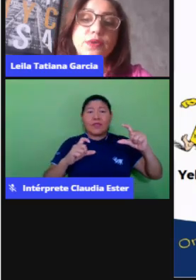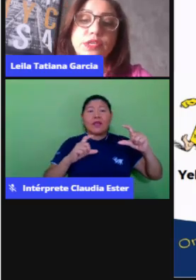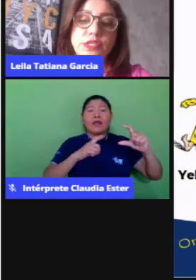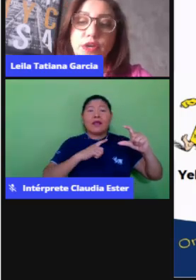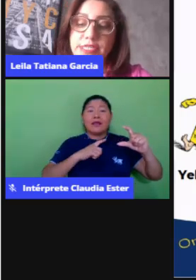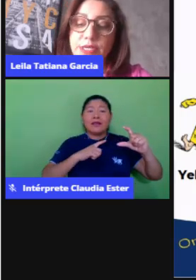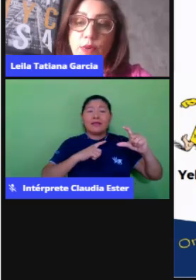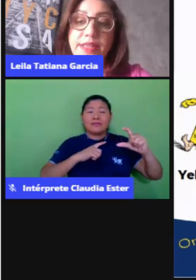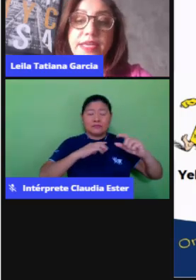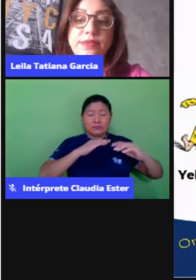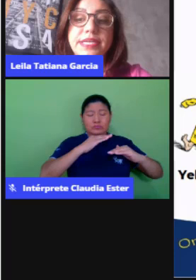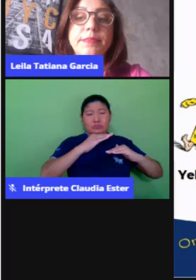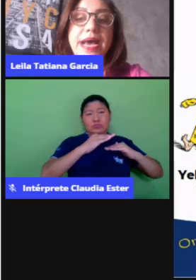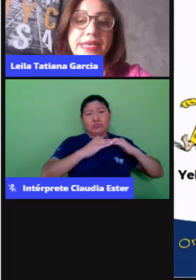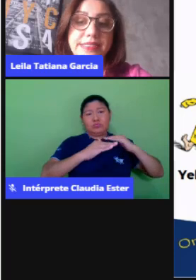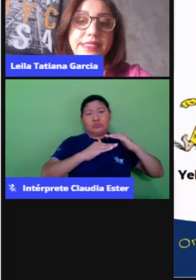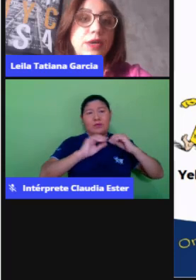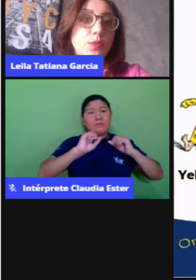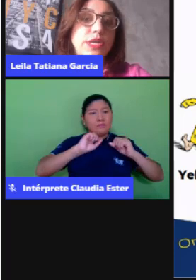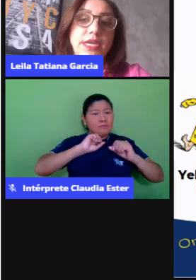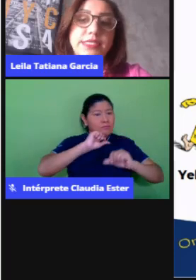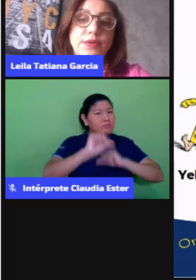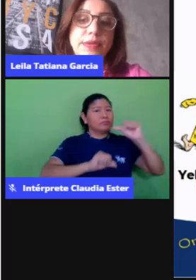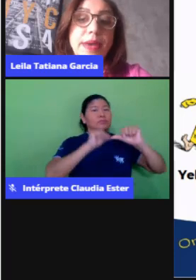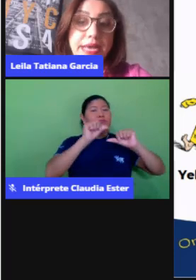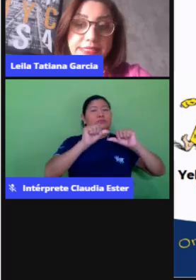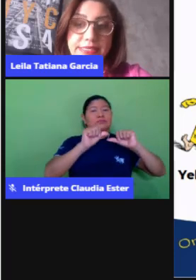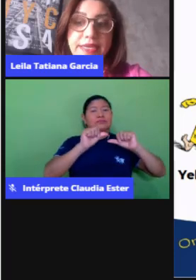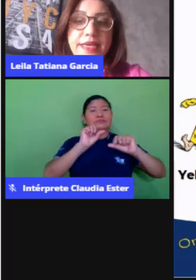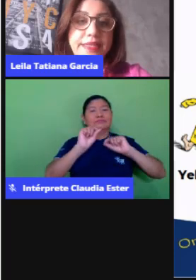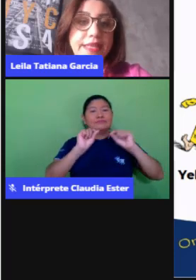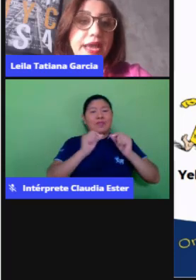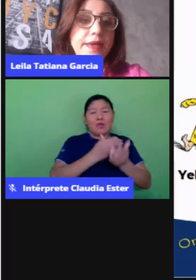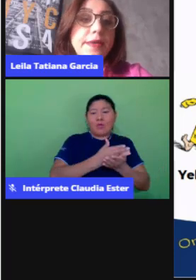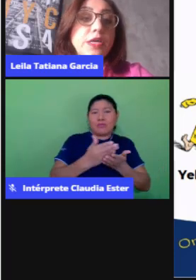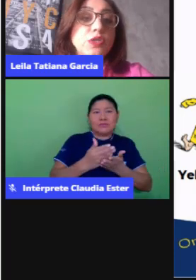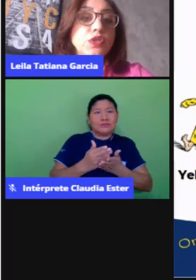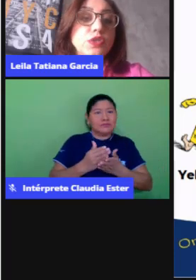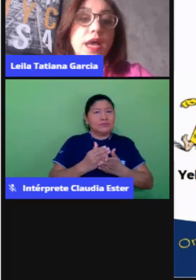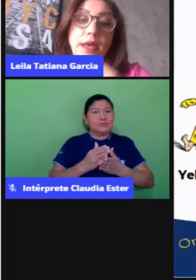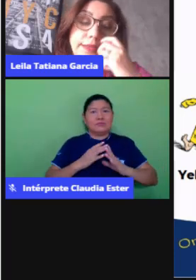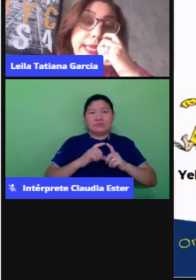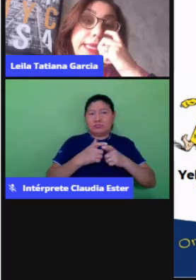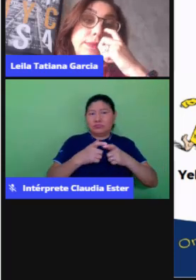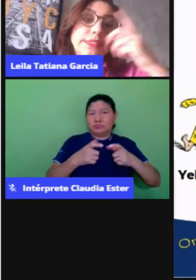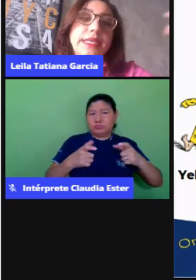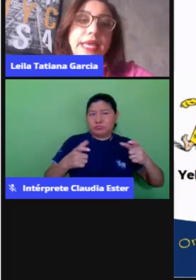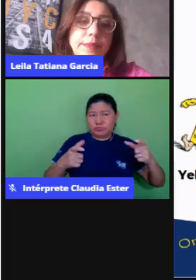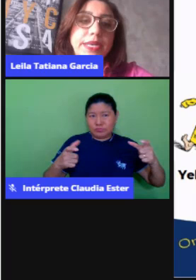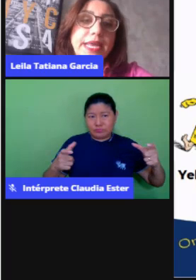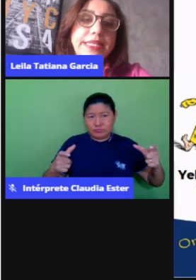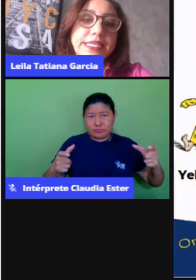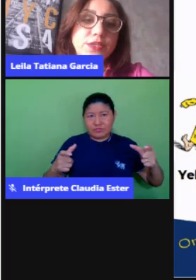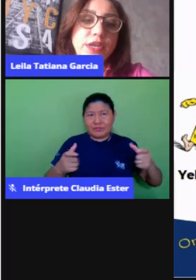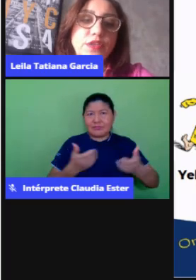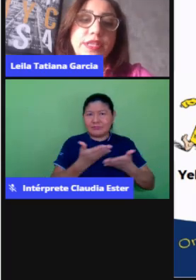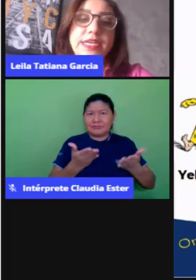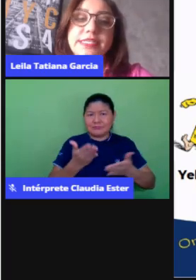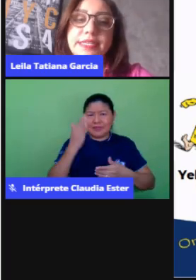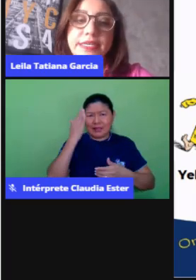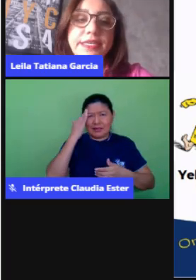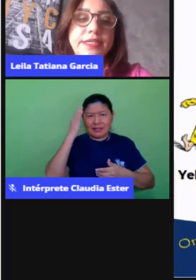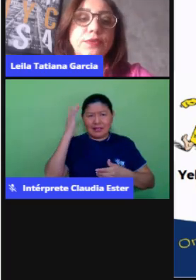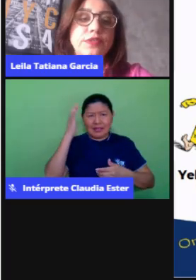explosão de histórias em quadrinhos em massa, na comunicação em massa. Tá? Quem não se lembra, né, da história